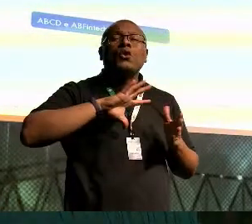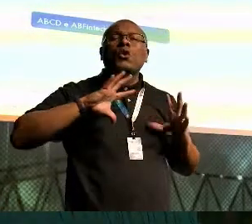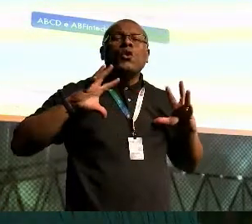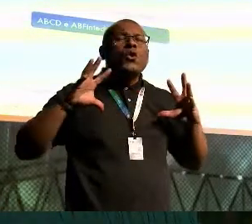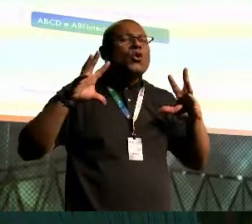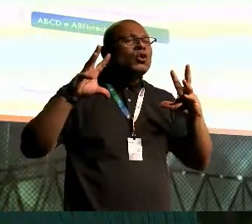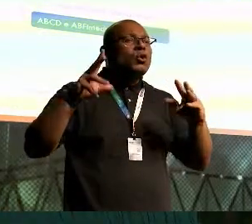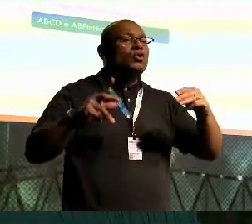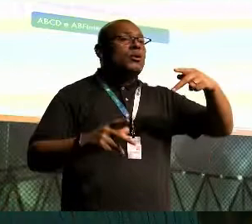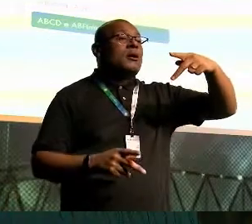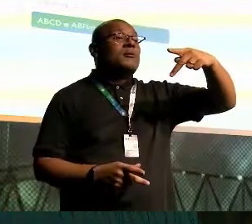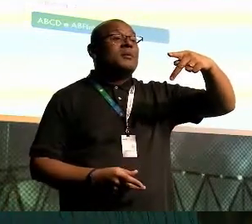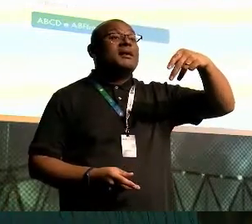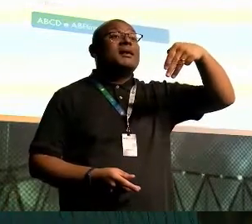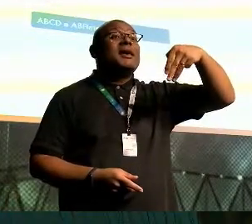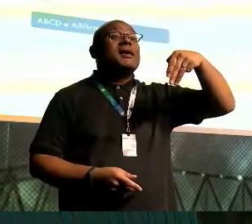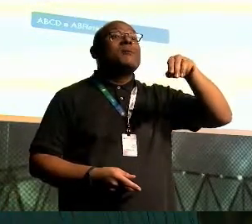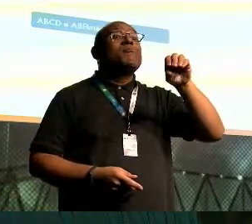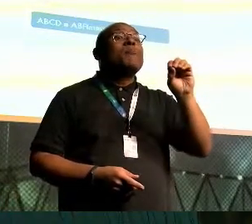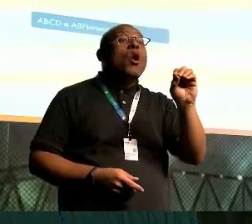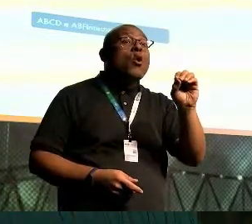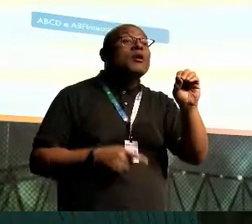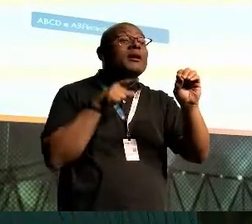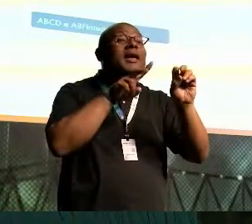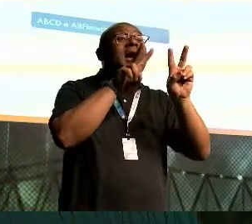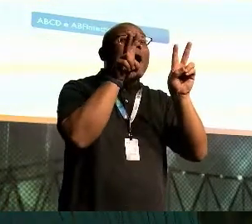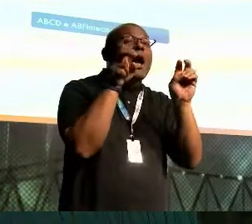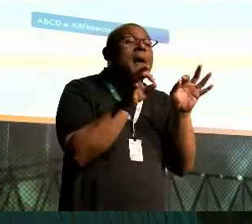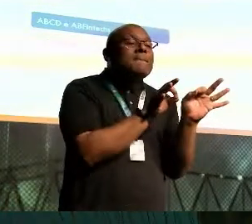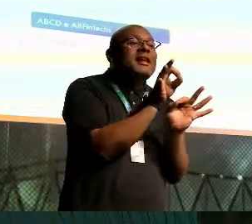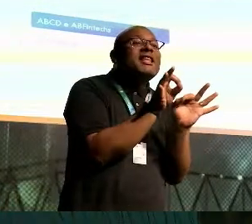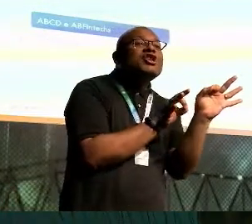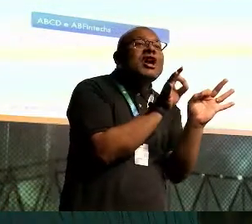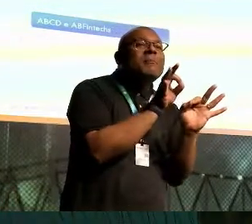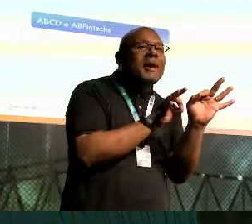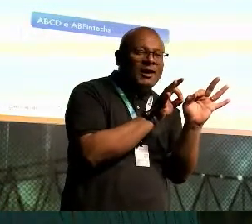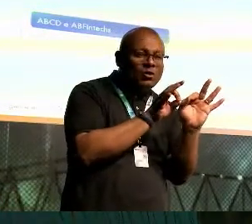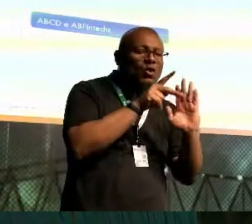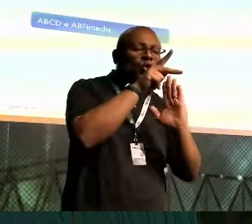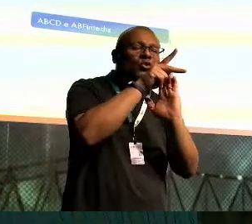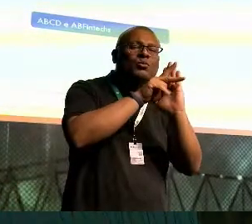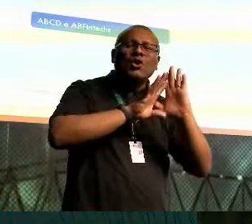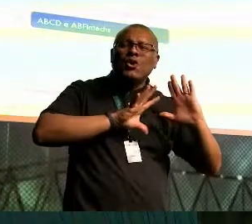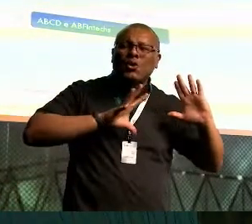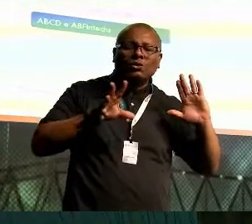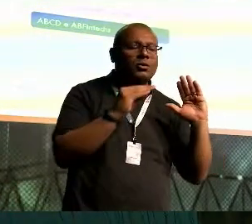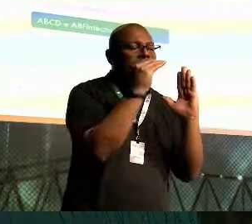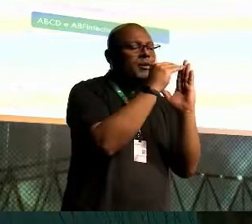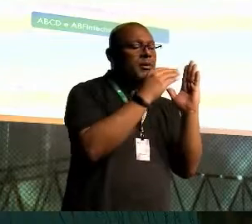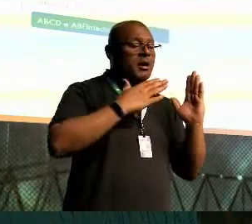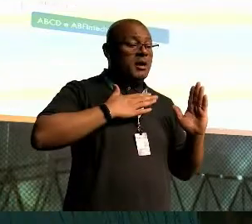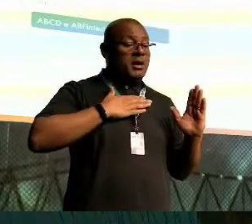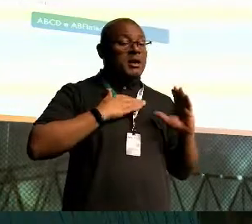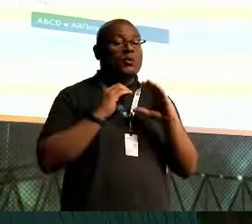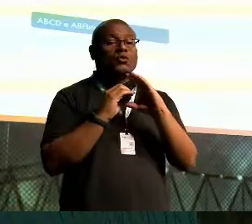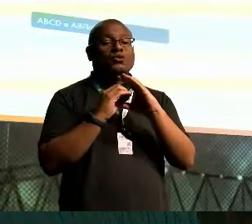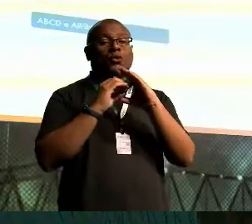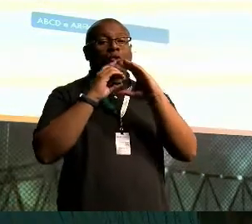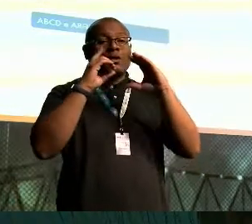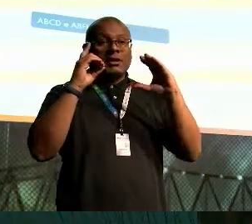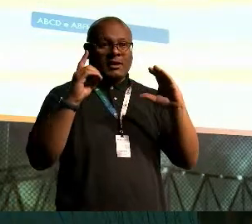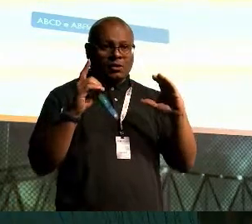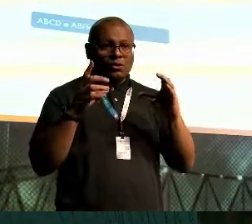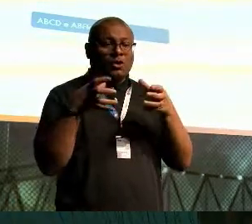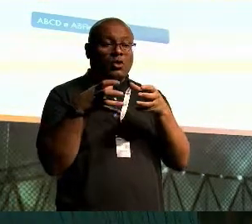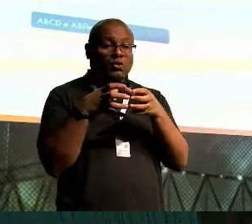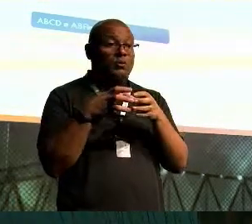PMO, gestão do projeto, e a gente tem os grupos técnicos. Está em destaque ali o grupo técnico, que eu sou a coordenadora. Tenho pessoas